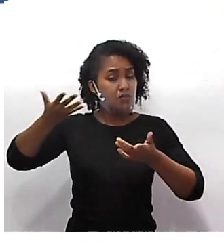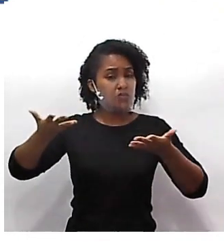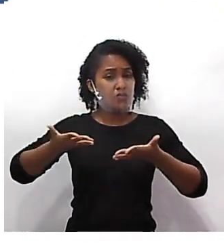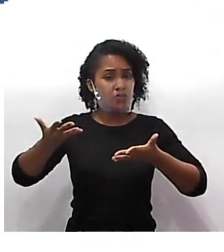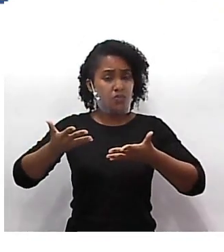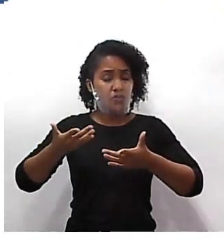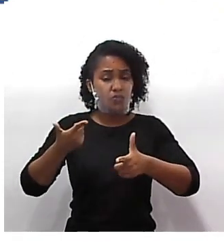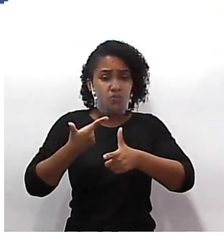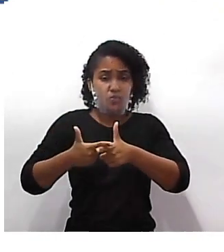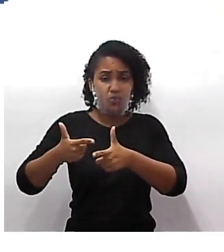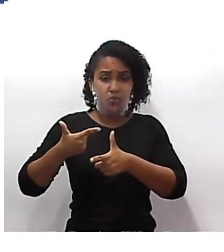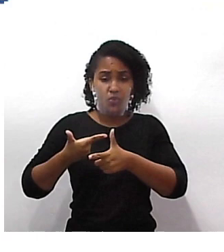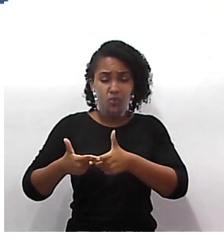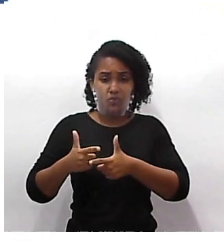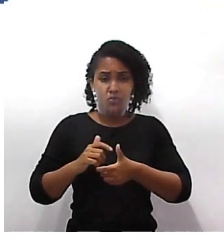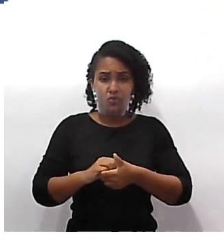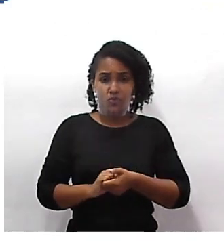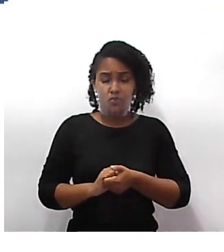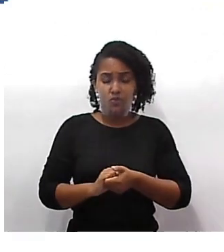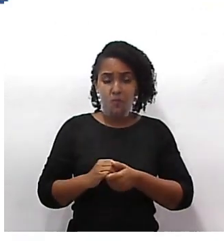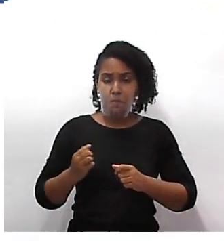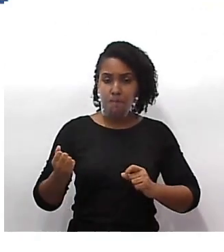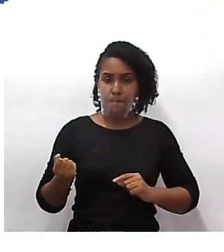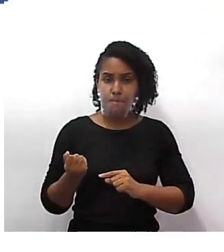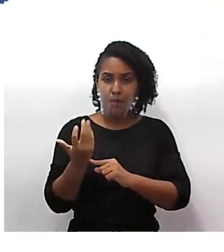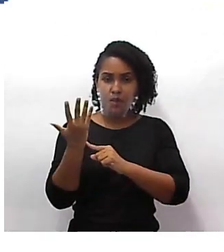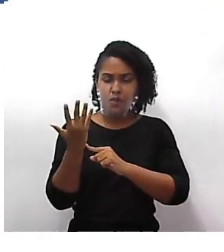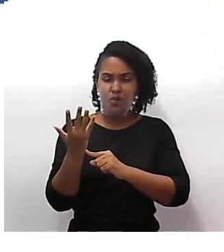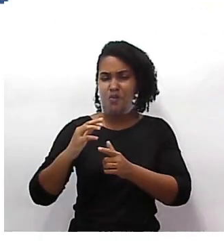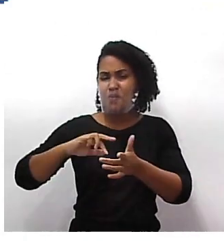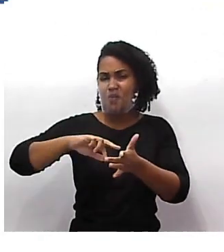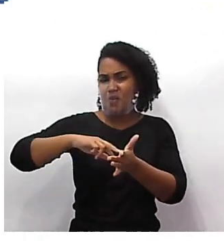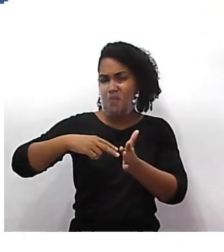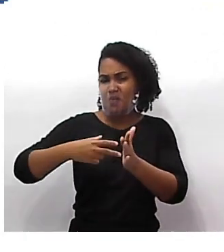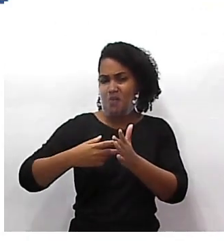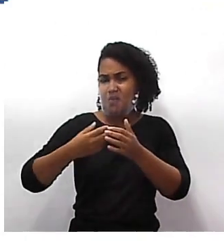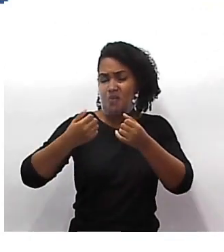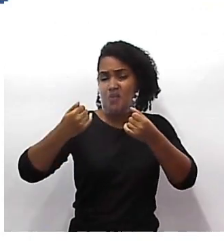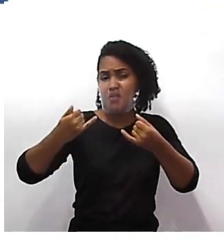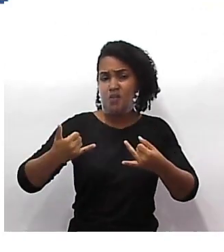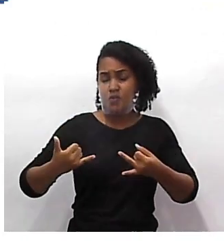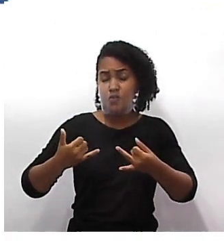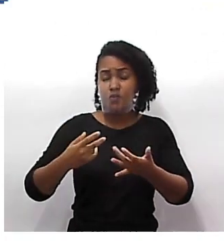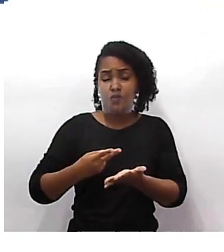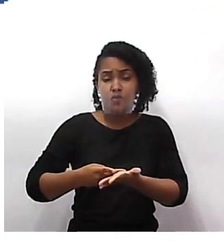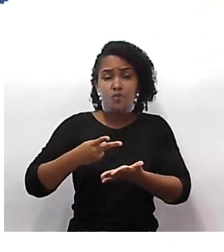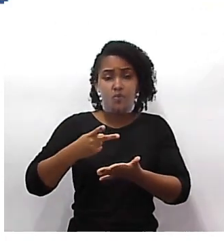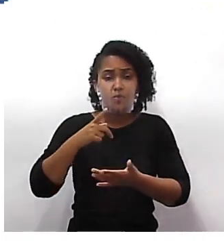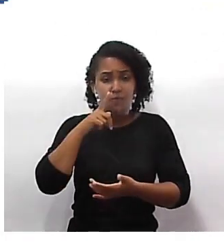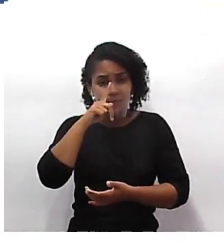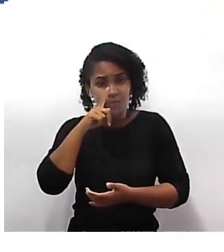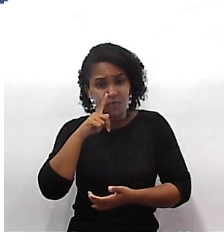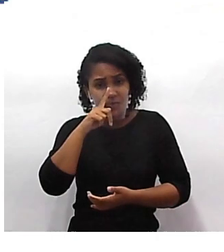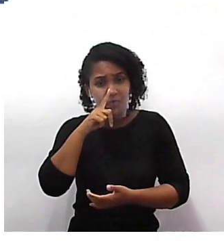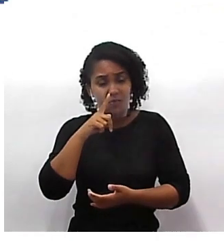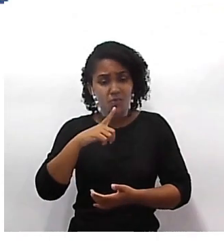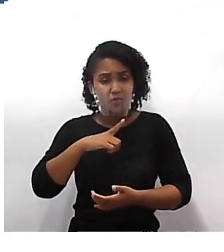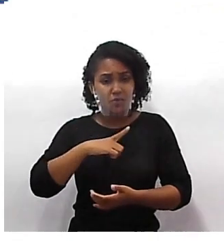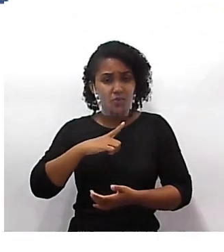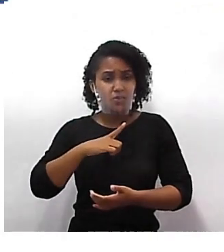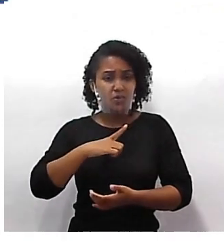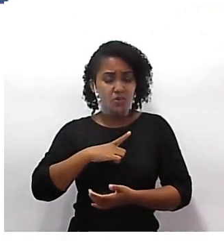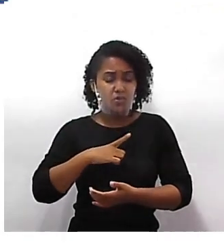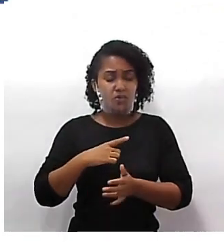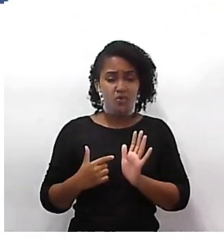o risco biológico. O que seria? São riscos provocados por algum tipo de